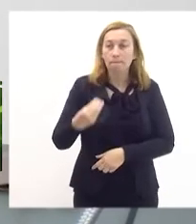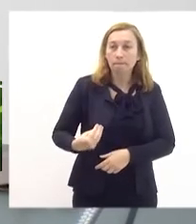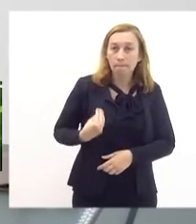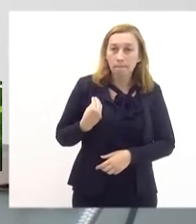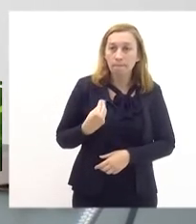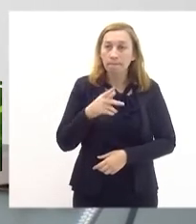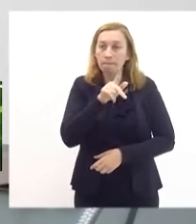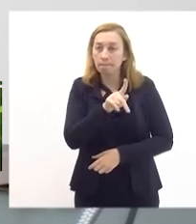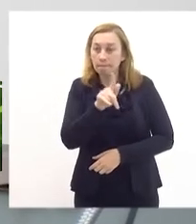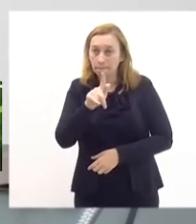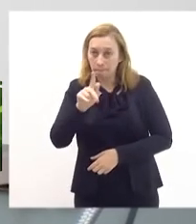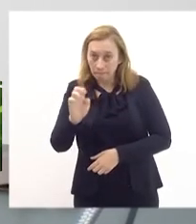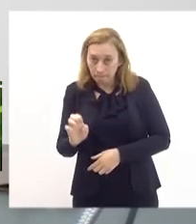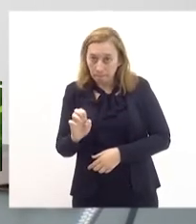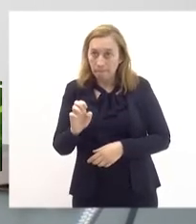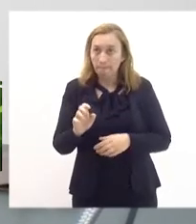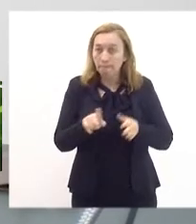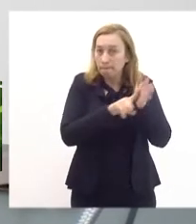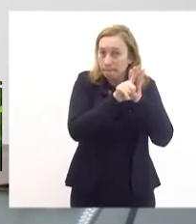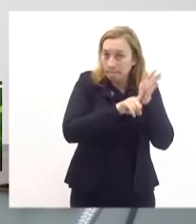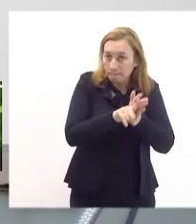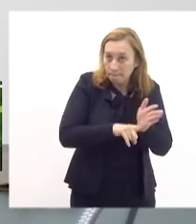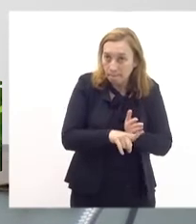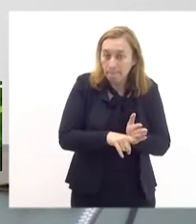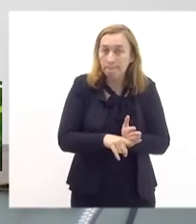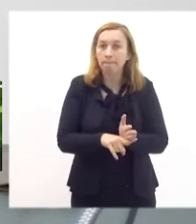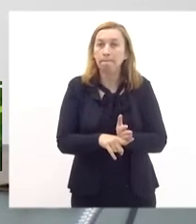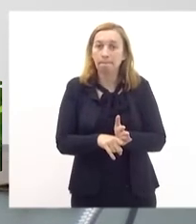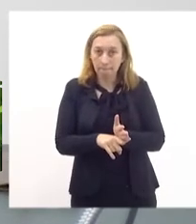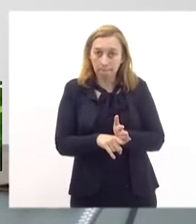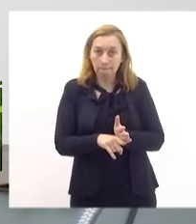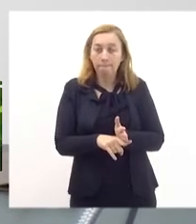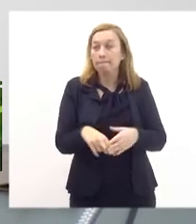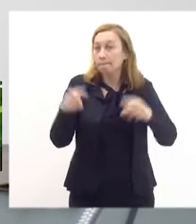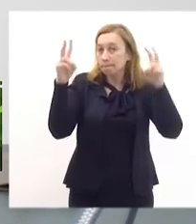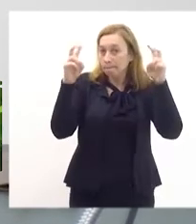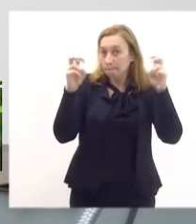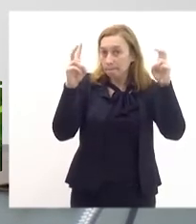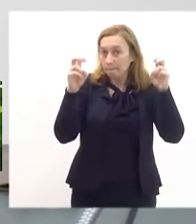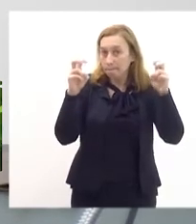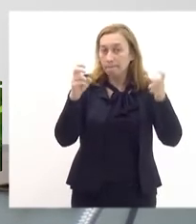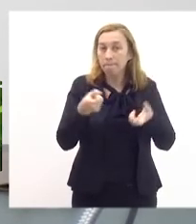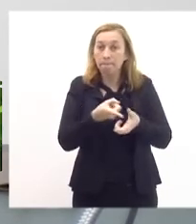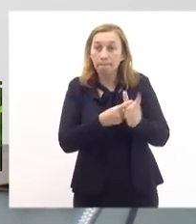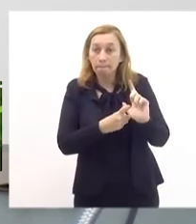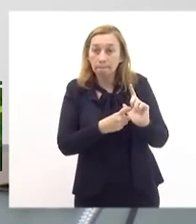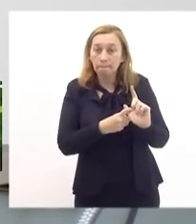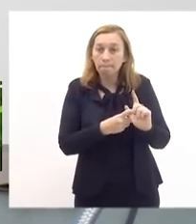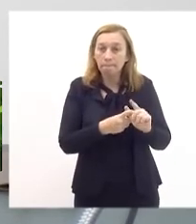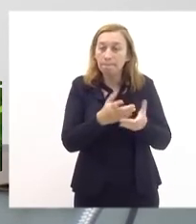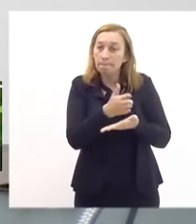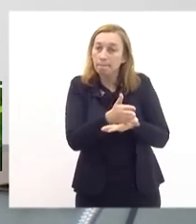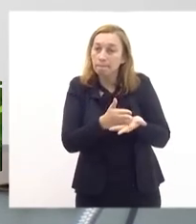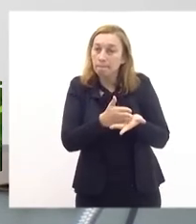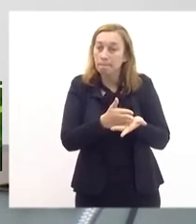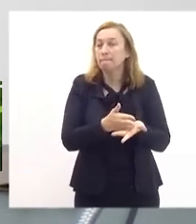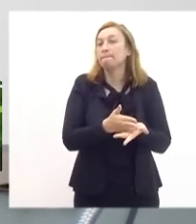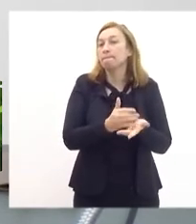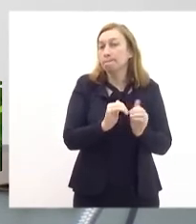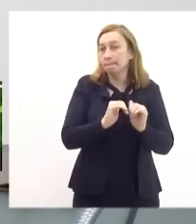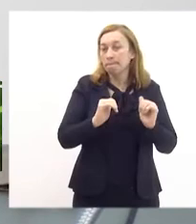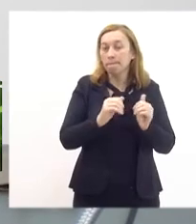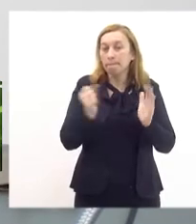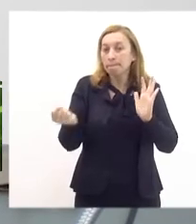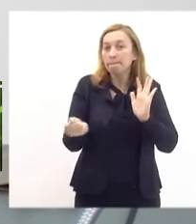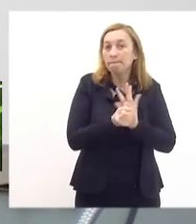da PGE, a análise feita pela PGE, sobre a questão da dívida, foi um divisor de águas, um marco,